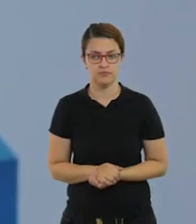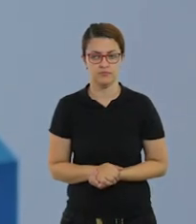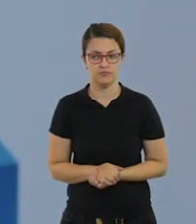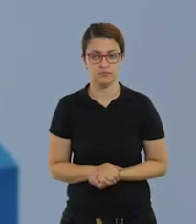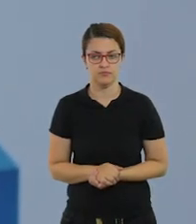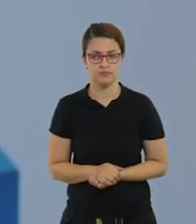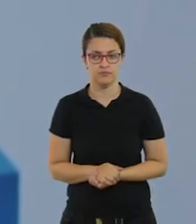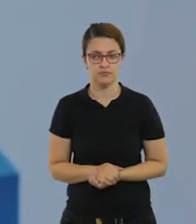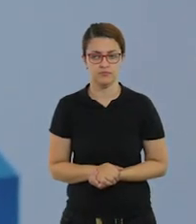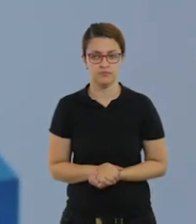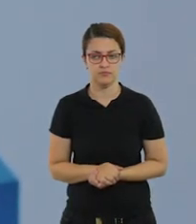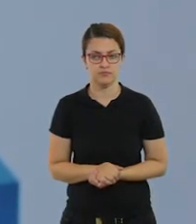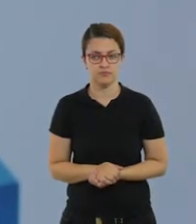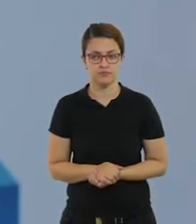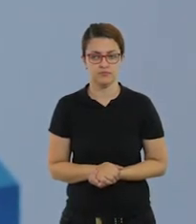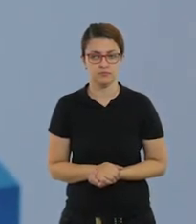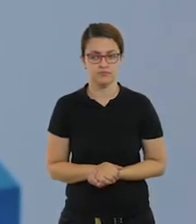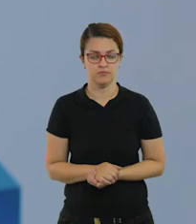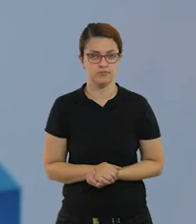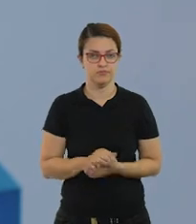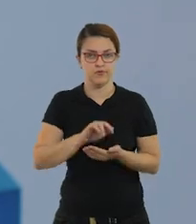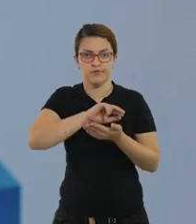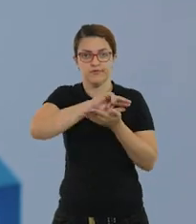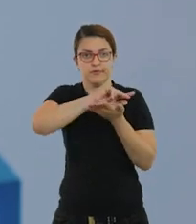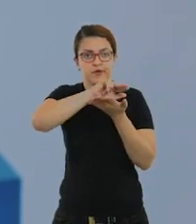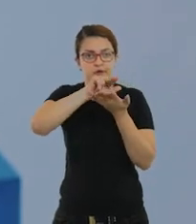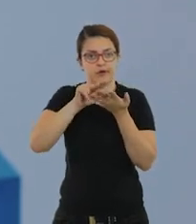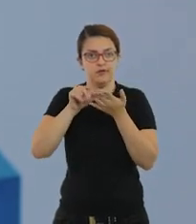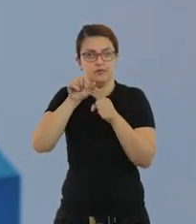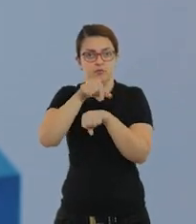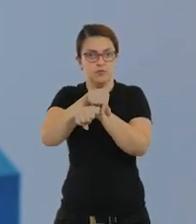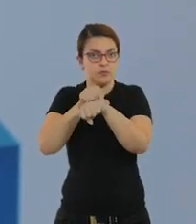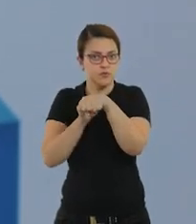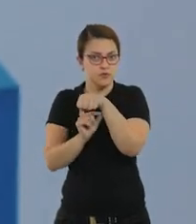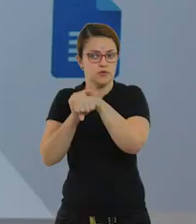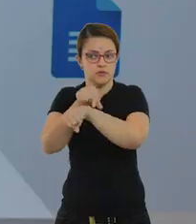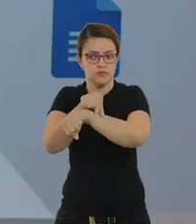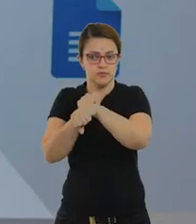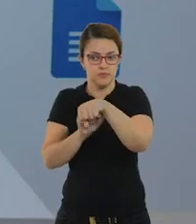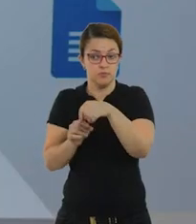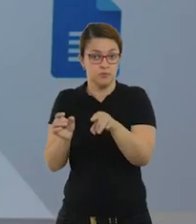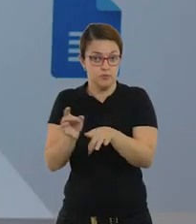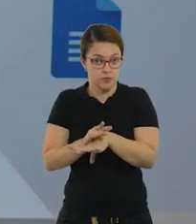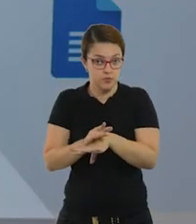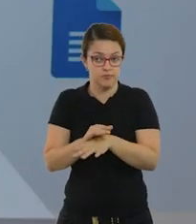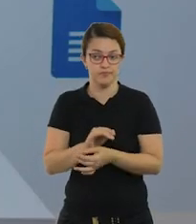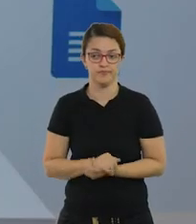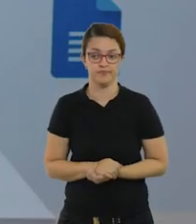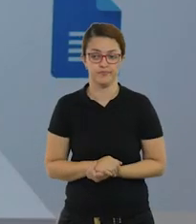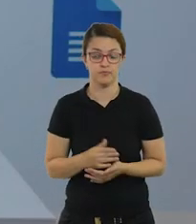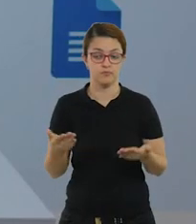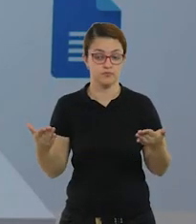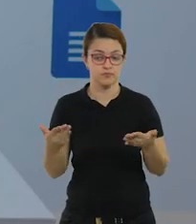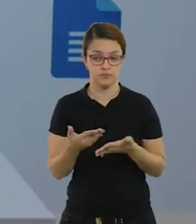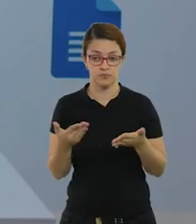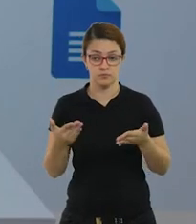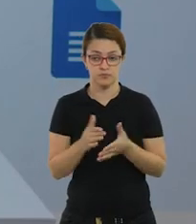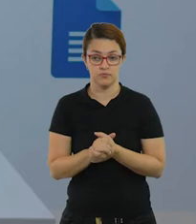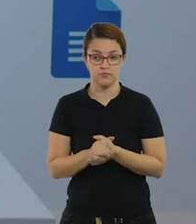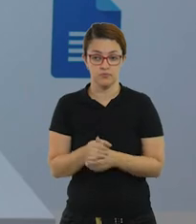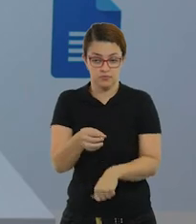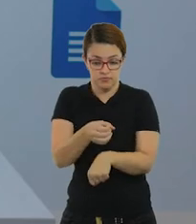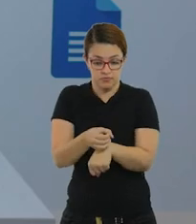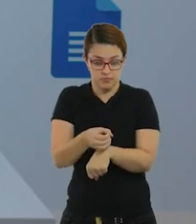Aqui, ó. Tá vendo? Você pode fazer várias pulseirinhas, ó. Pulseirinha pronta. Nós vamos fazer